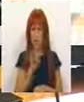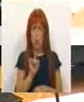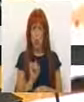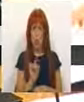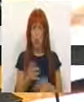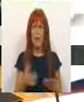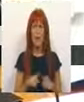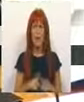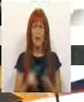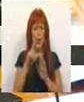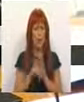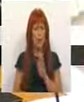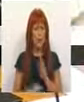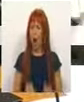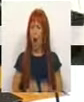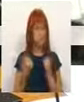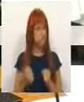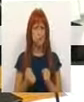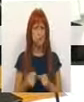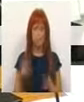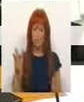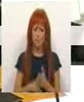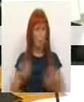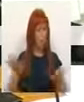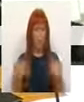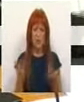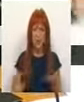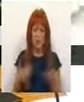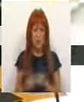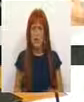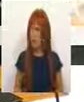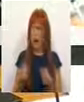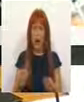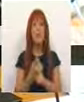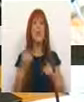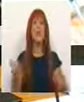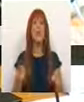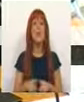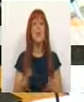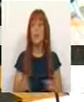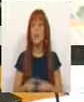que o regulador não conseguiu aprovar qualquer proposta apresentada por